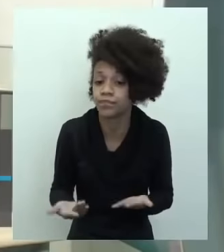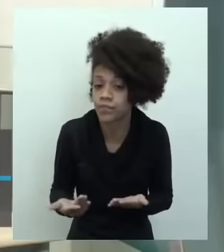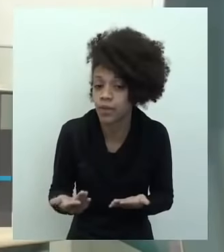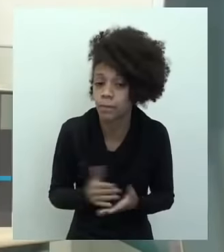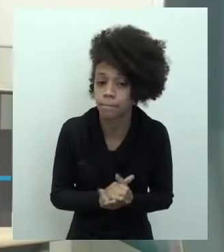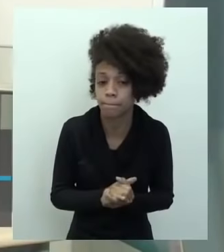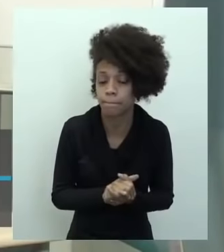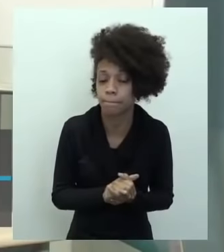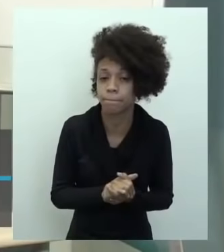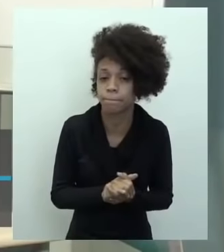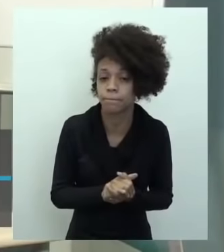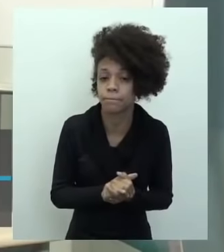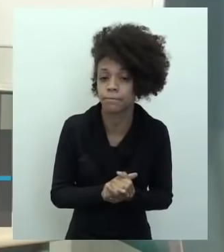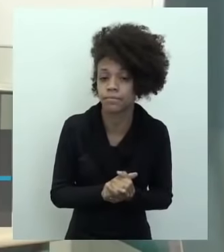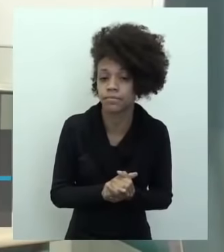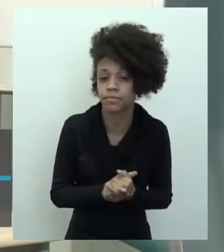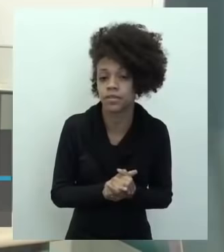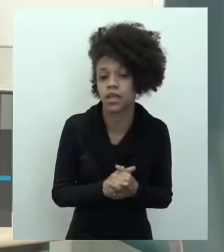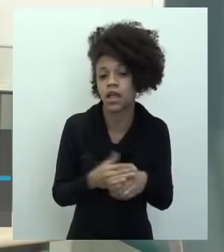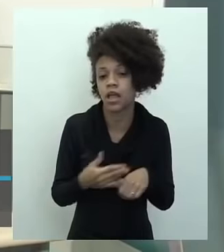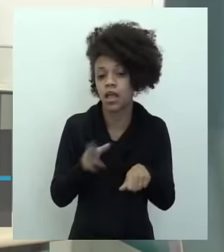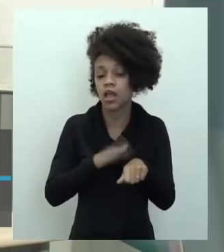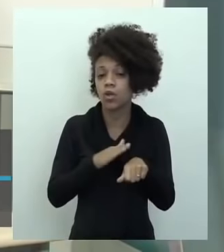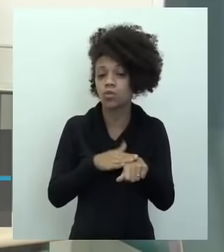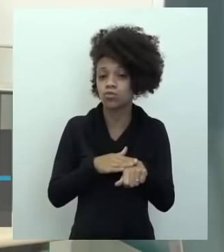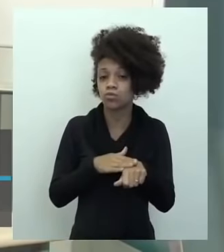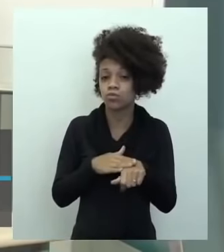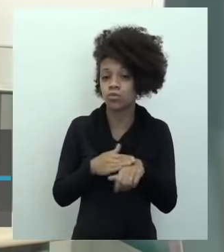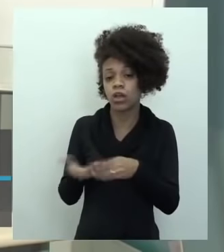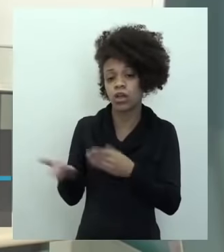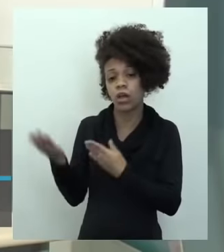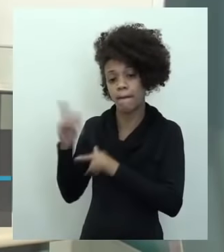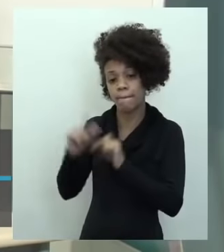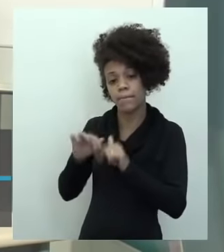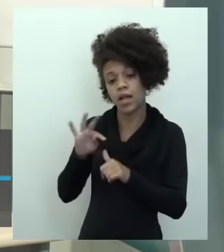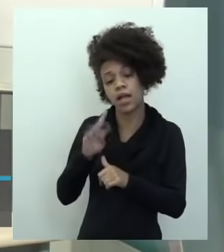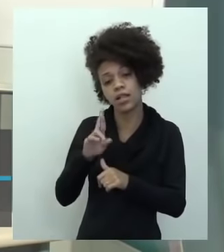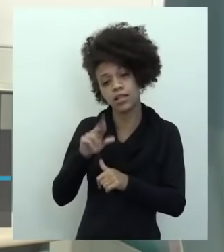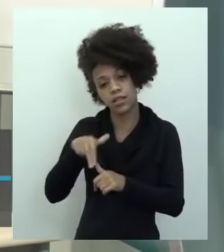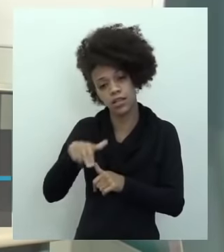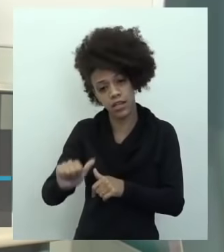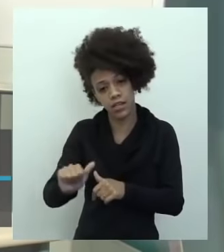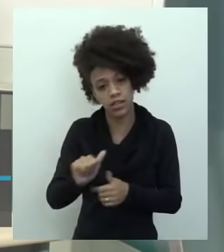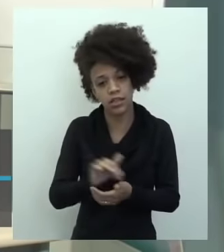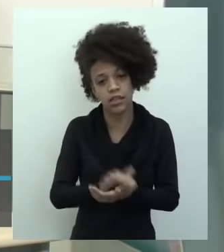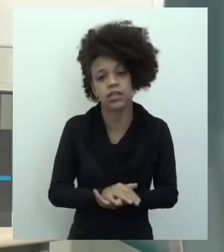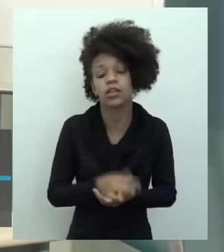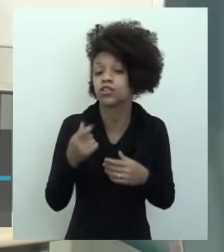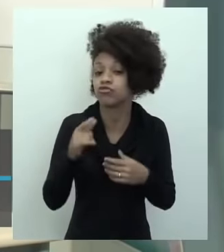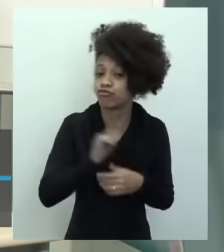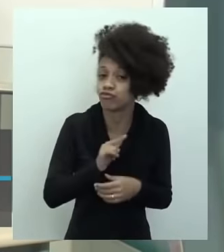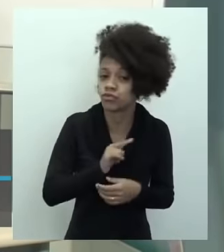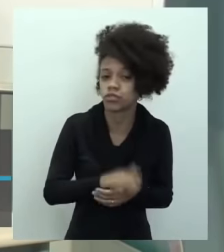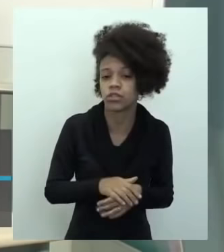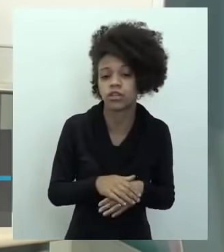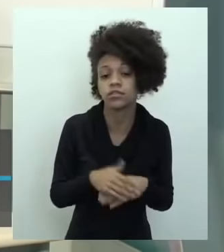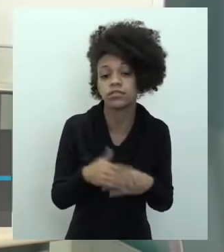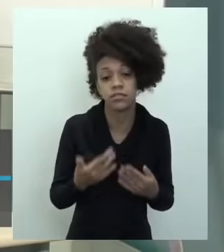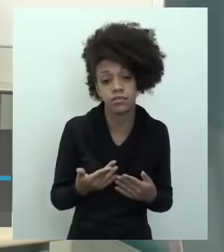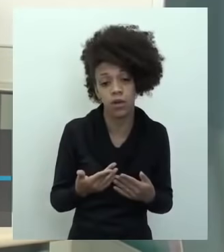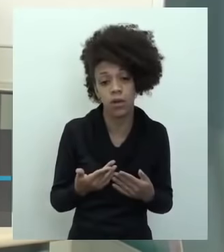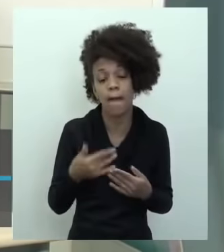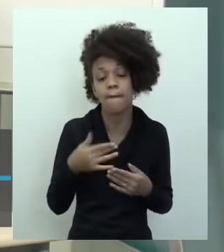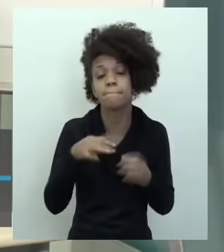nossa... Eu trouxe aqui a minha trena, né? Não tinha uma fita métrica em casa, mas eu tinha uma trena. Então eu trouxe uma trena aqui para que a